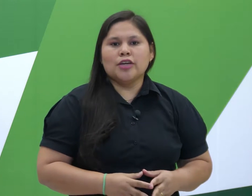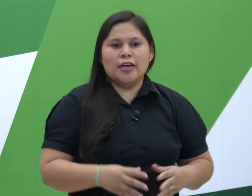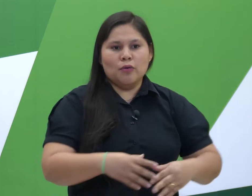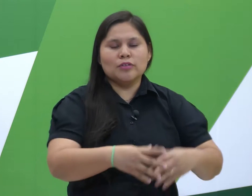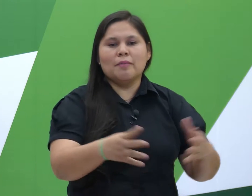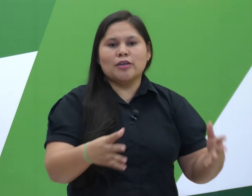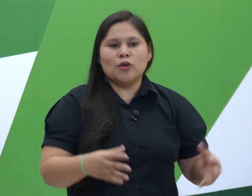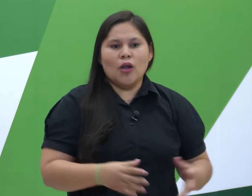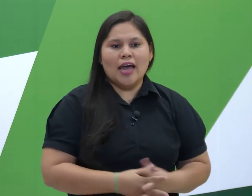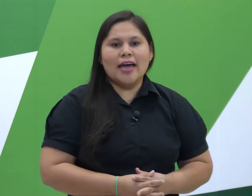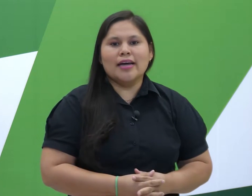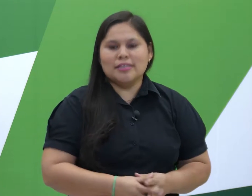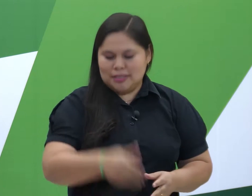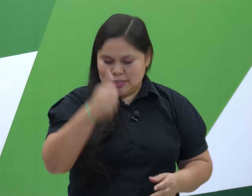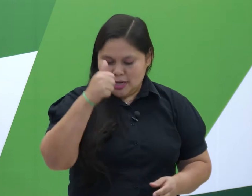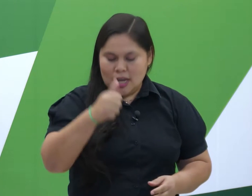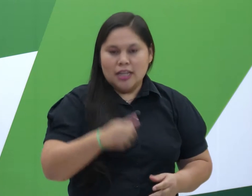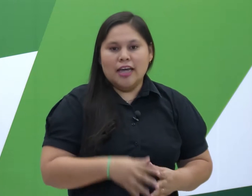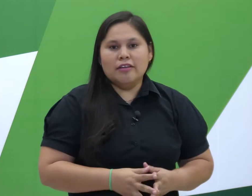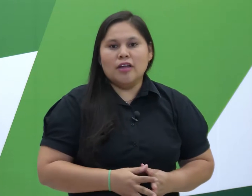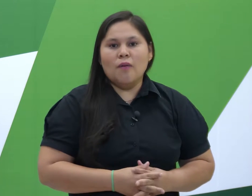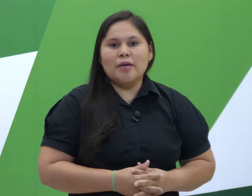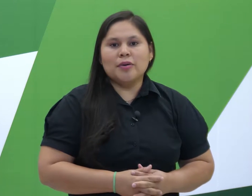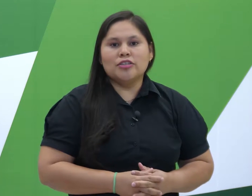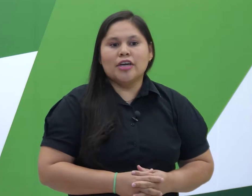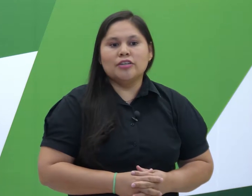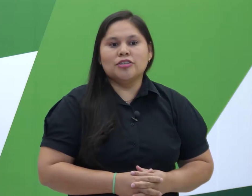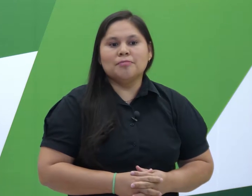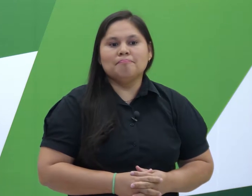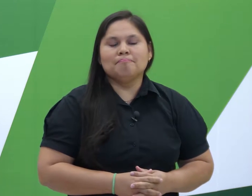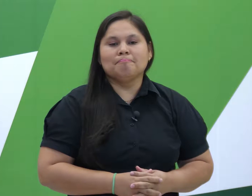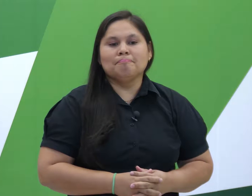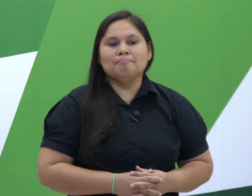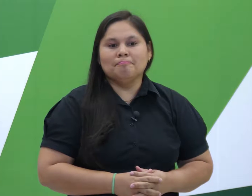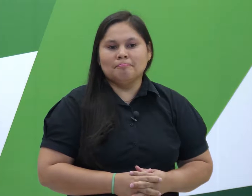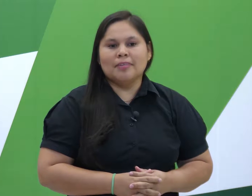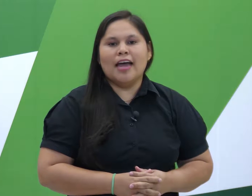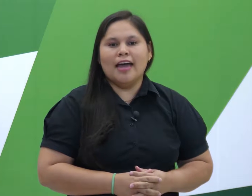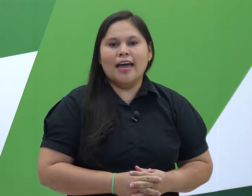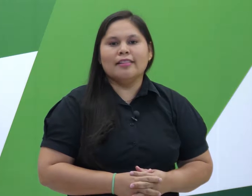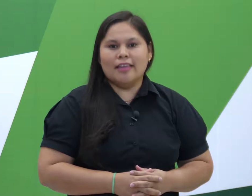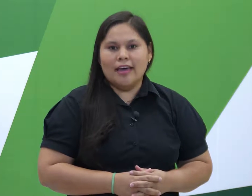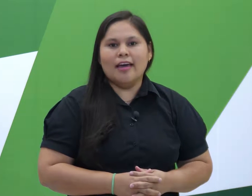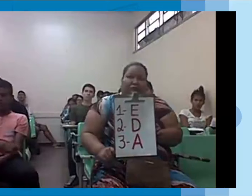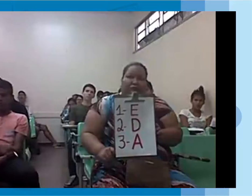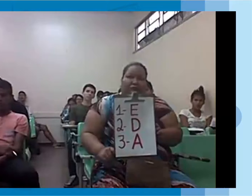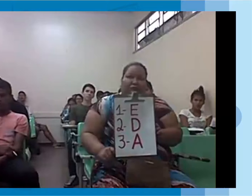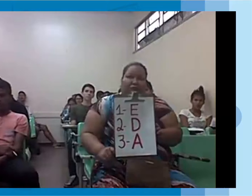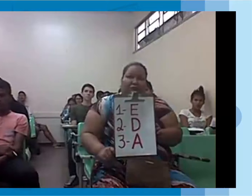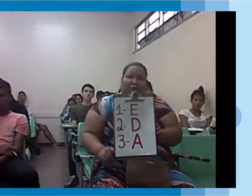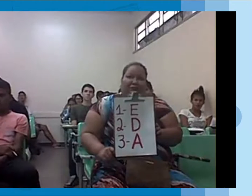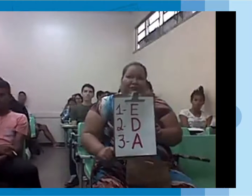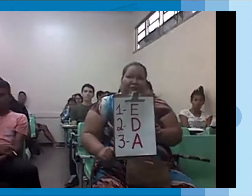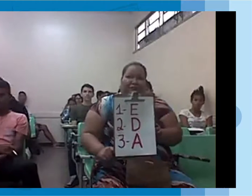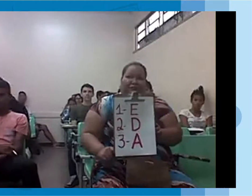juntamente aí com os demais colegas, né, dão aí para a gente, hum, EDA,